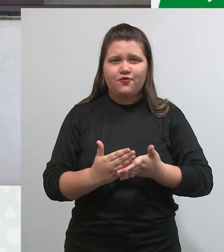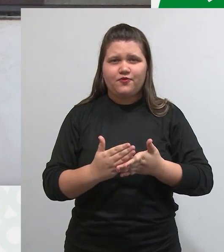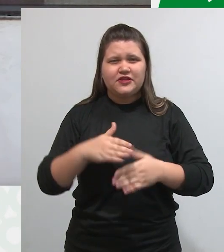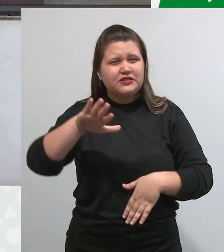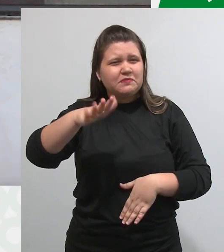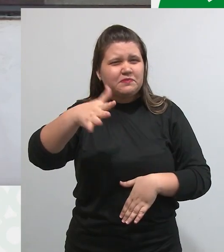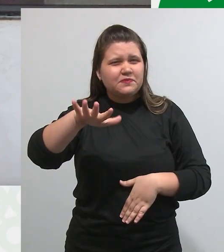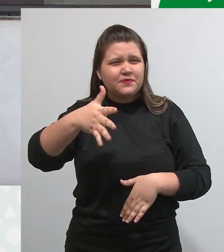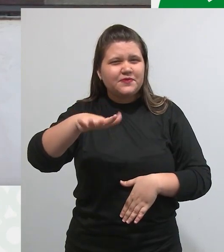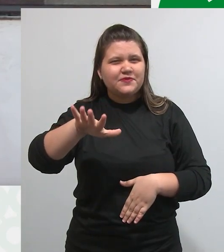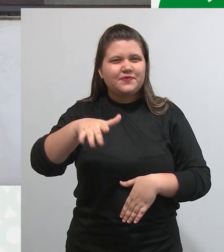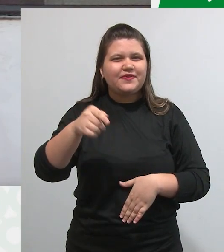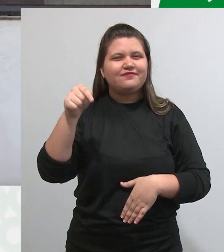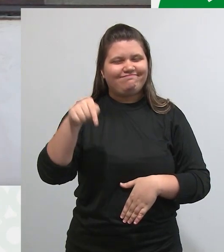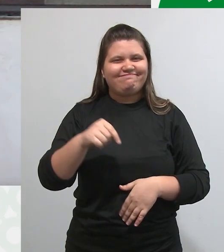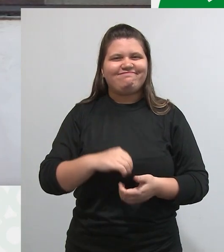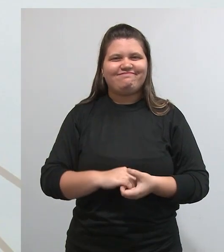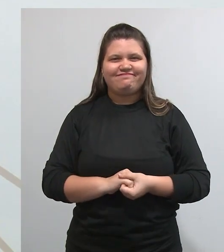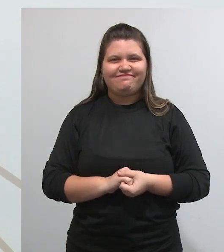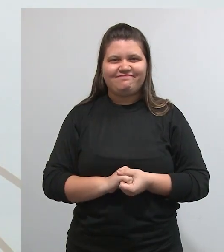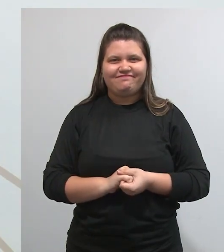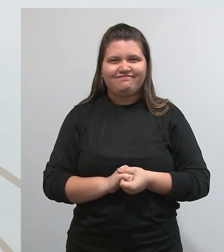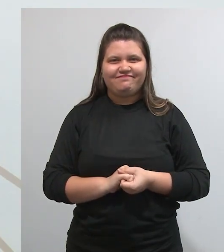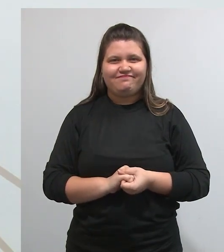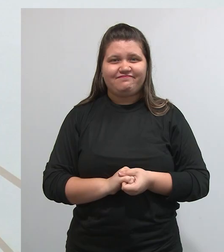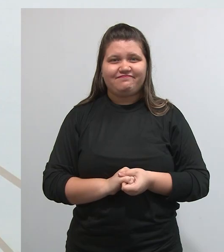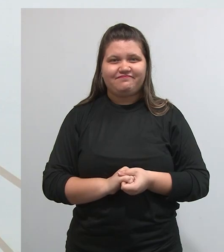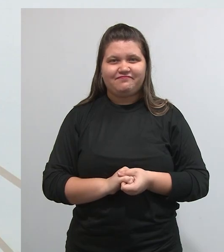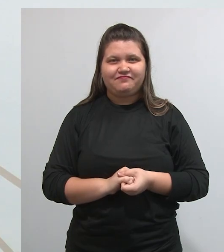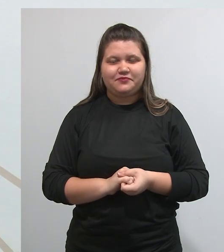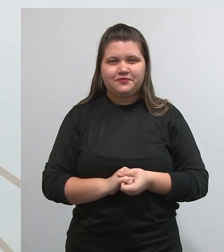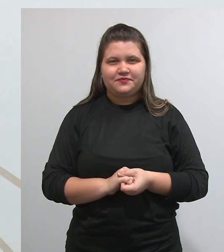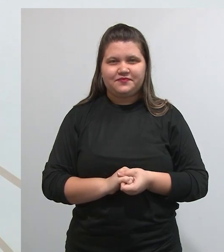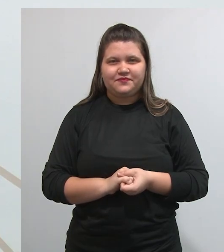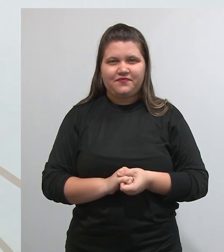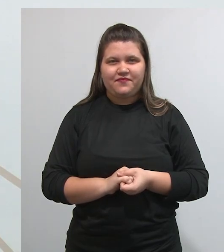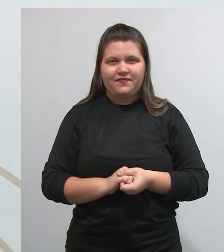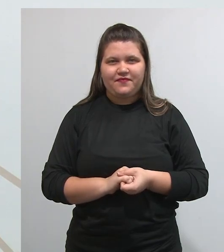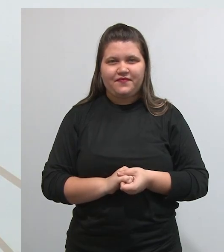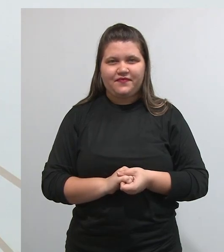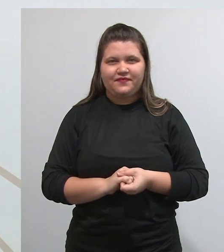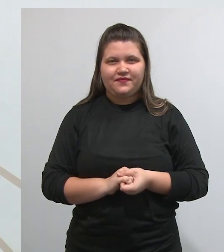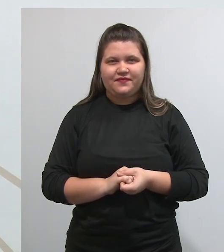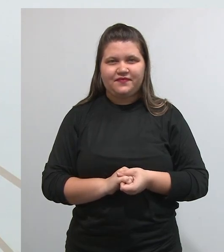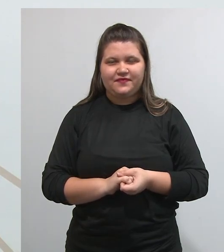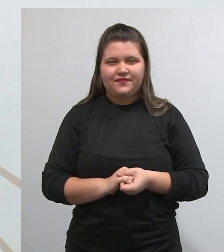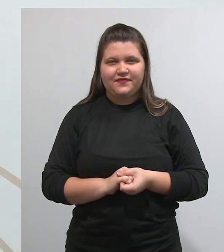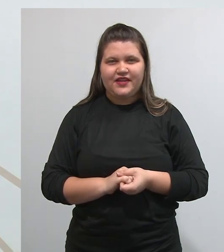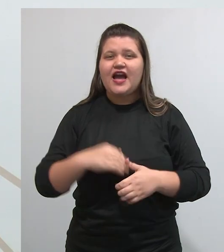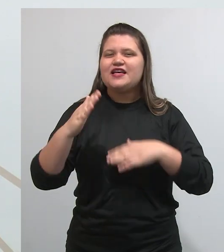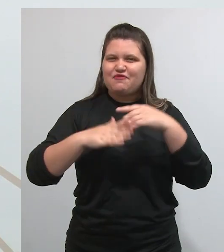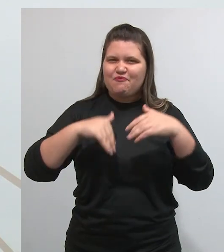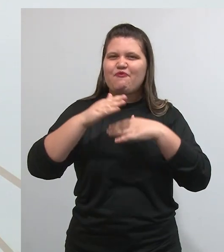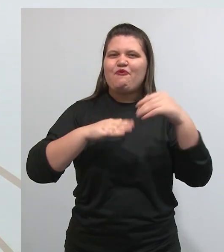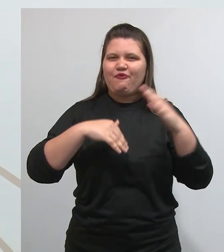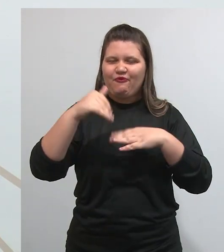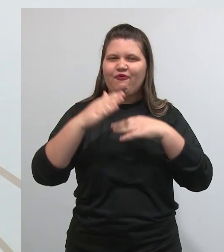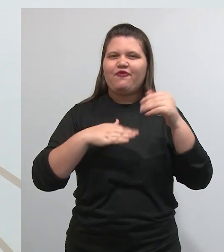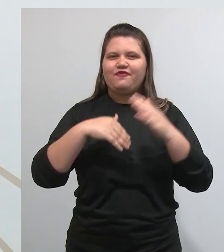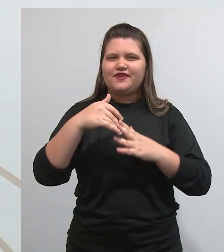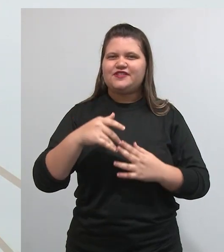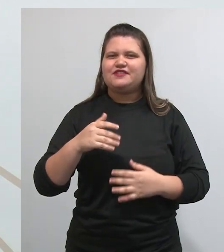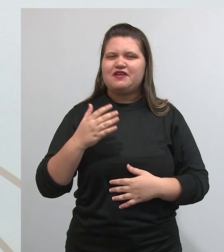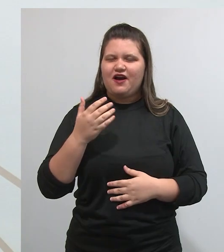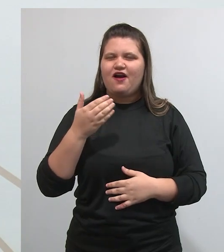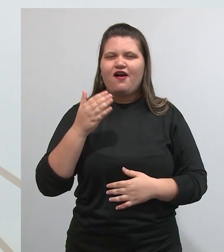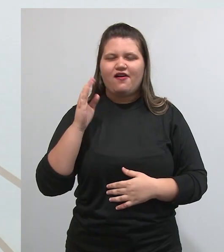mais ou menos assim. Mari, esse foi o seu chamado, então, né? Quando o coração te chamou com vontade, né? E você foi